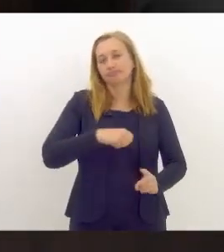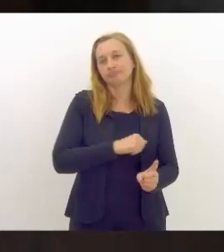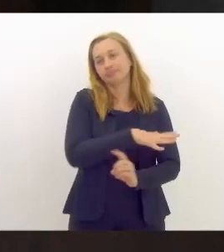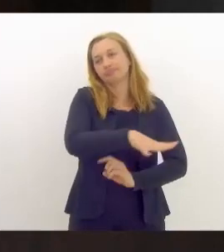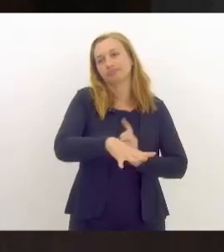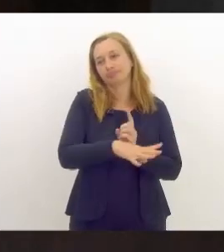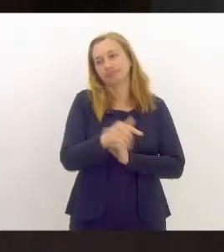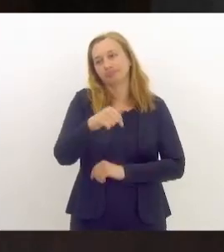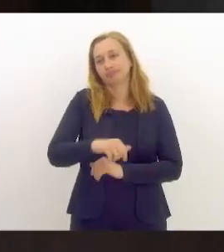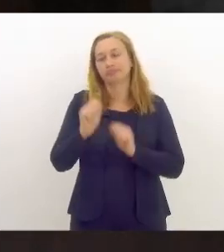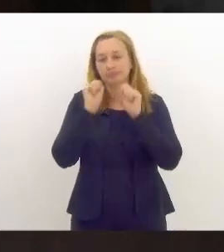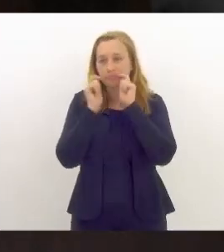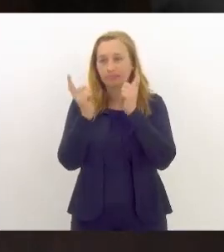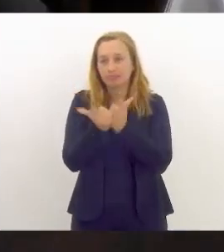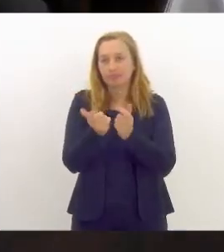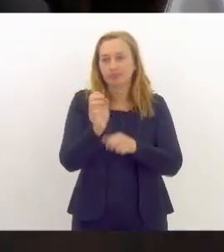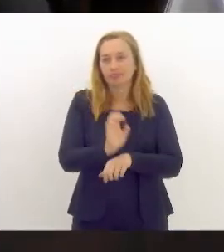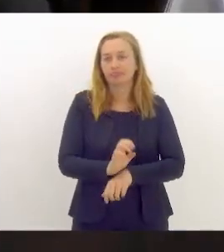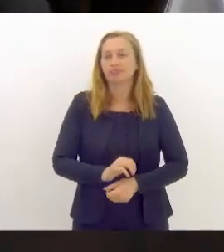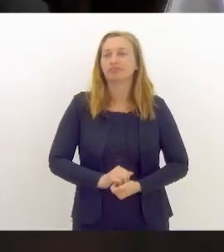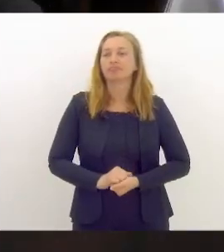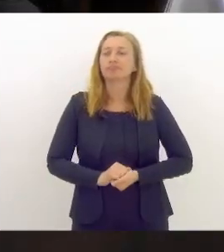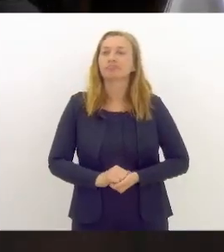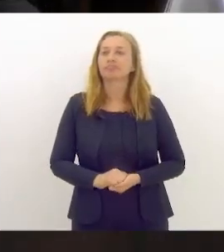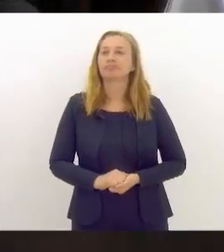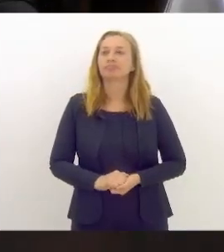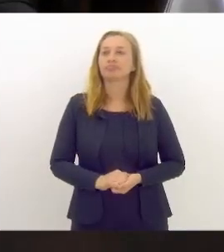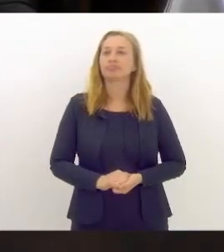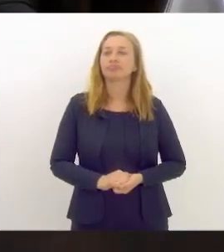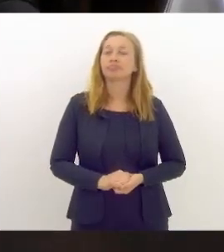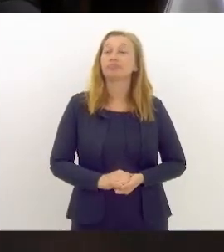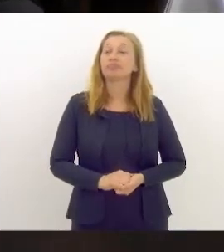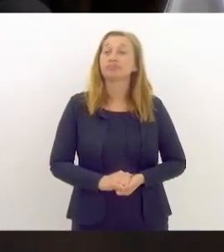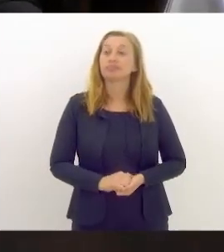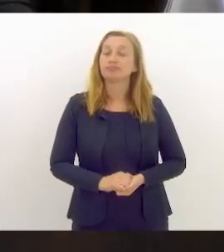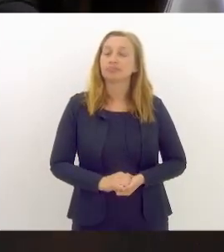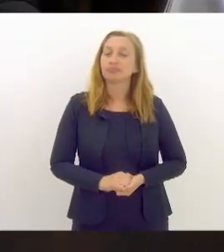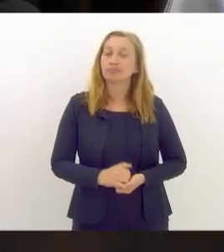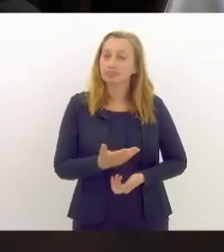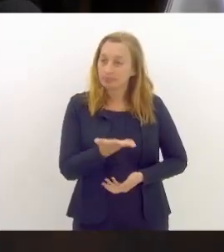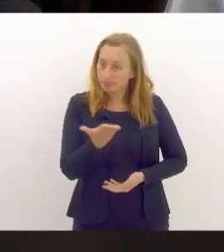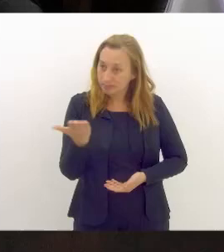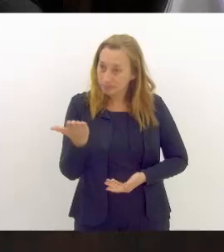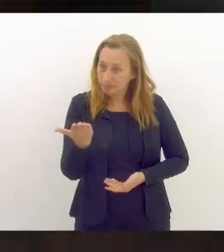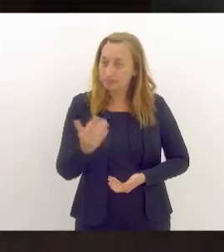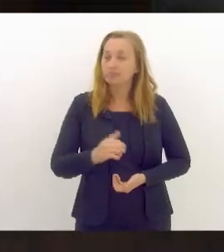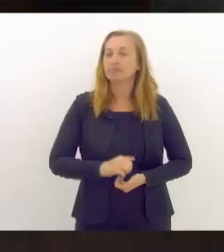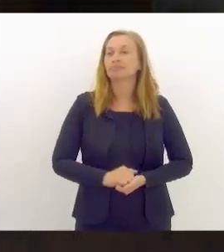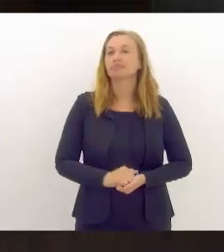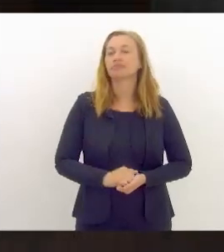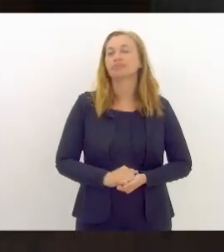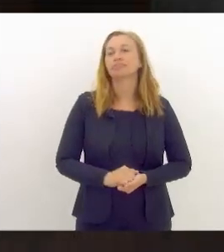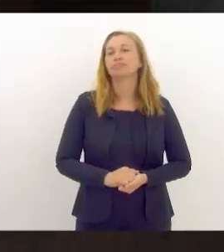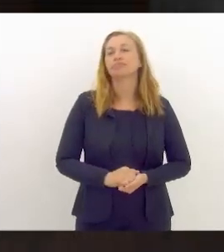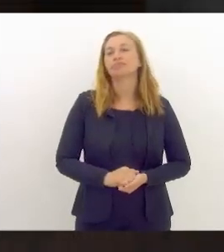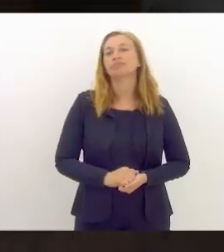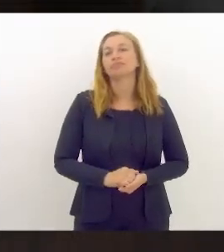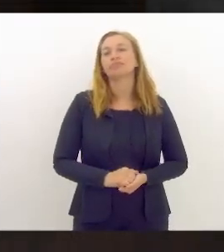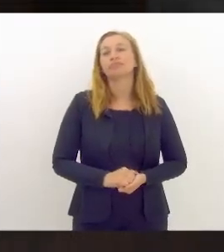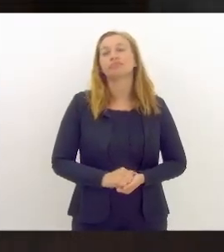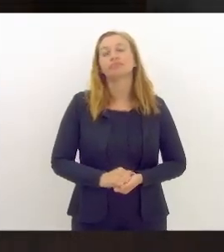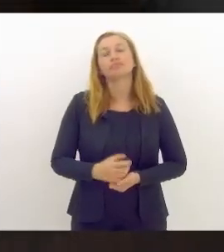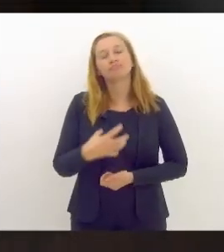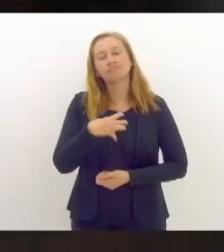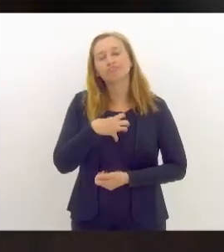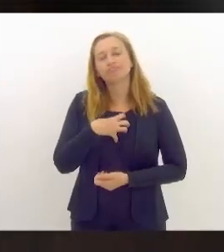na Assembleia Legislativa do Estado os senhores e as senhoras podem